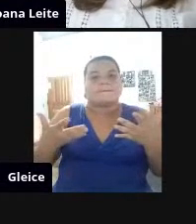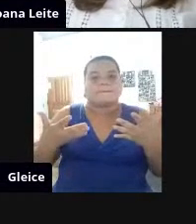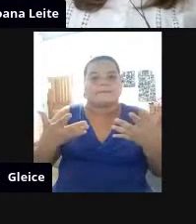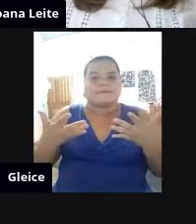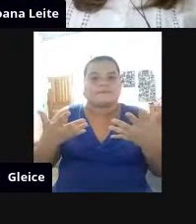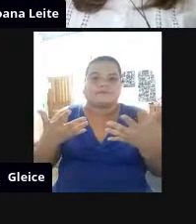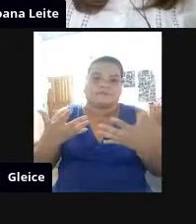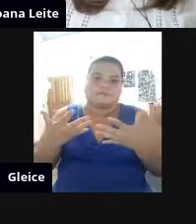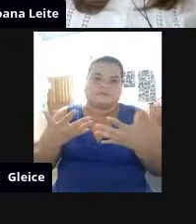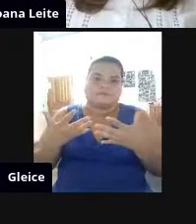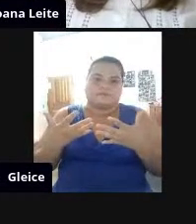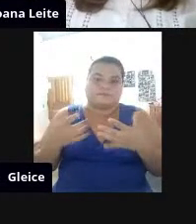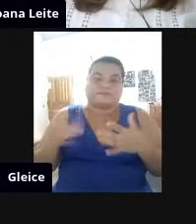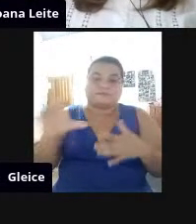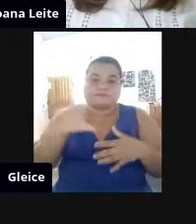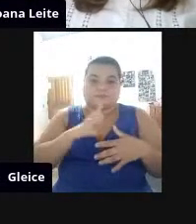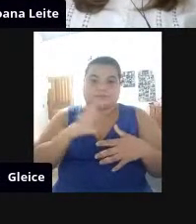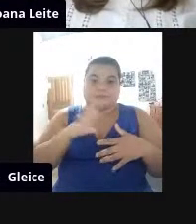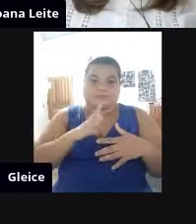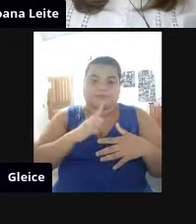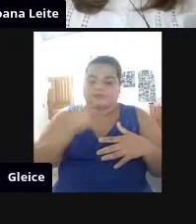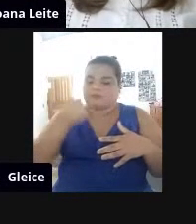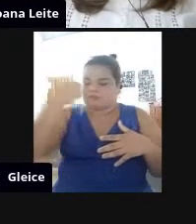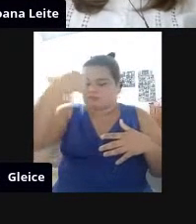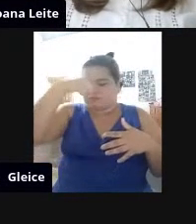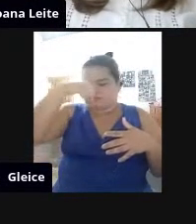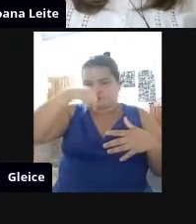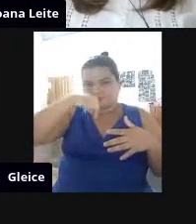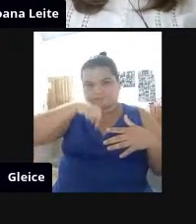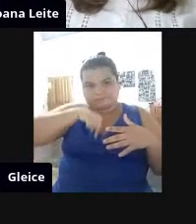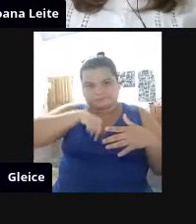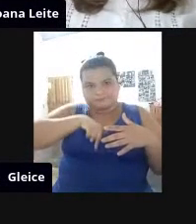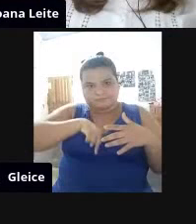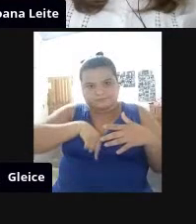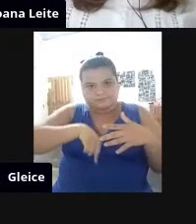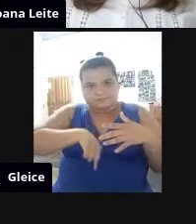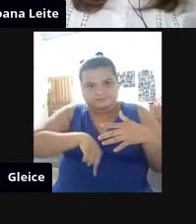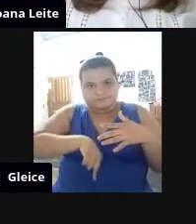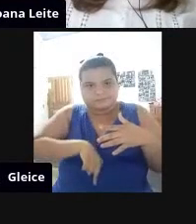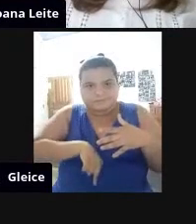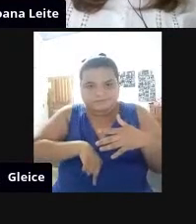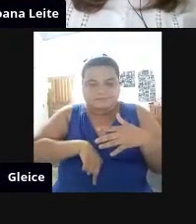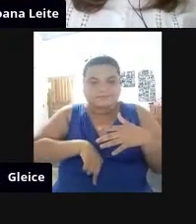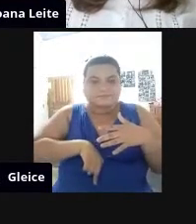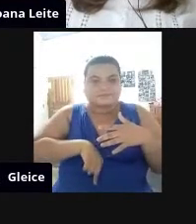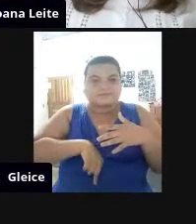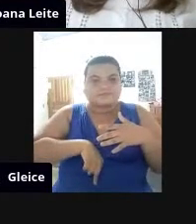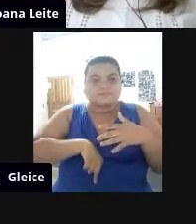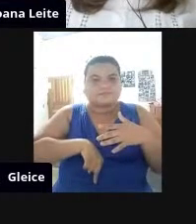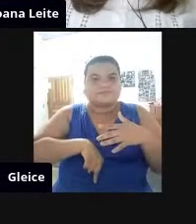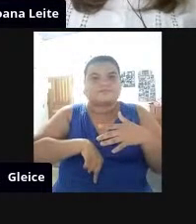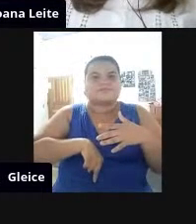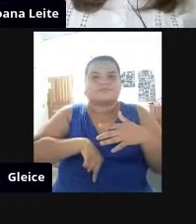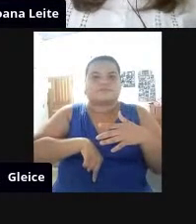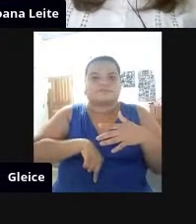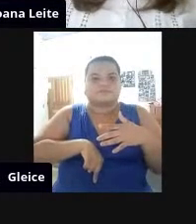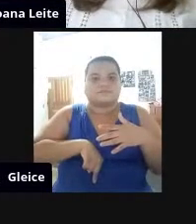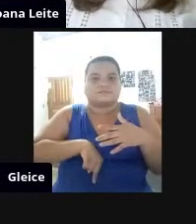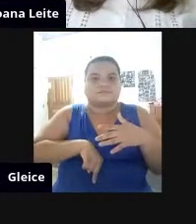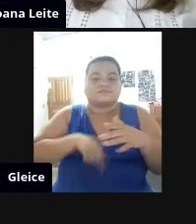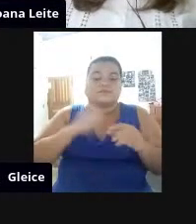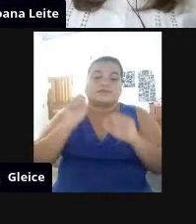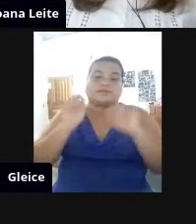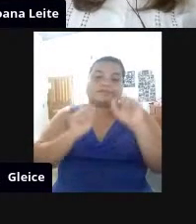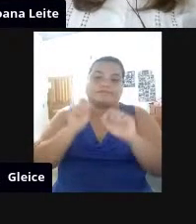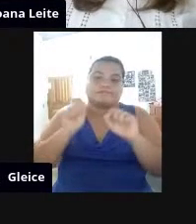existe a passagem dessas substâncias que a gente chama de caseomorfina e gluteomorfina, que são peptídeos opioides, ou seja,